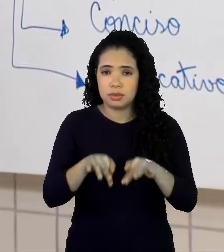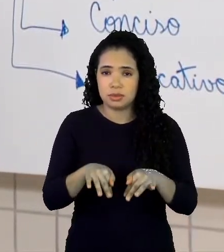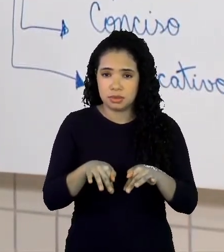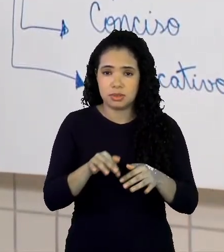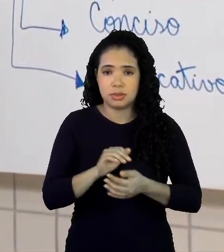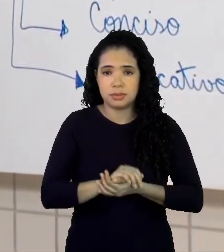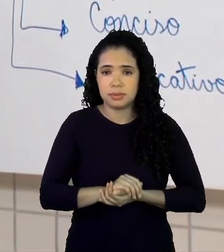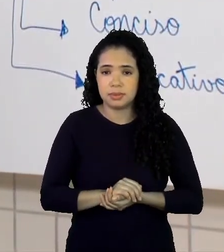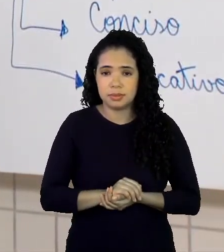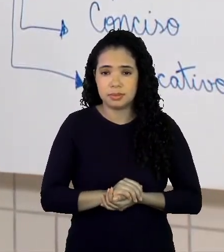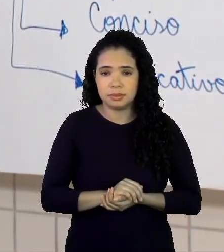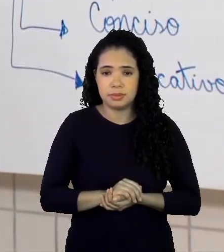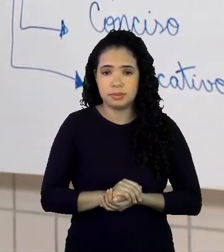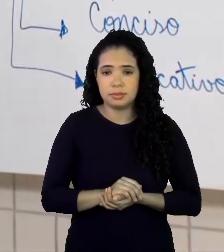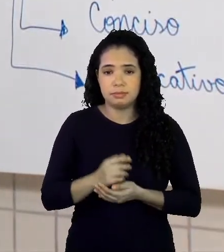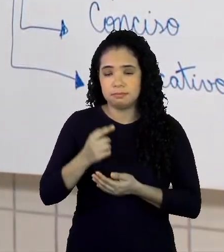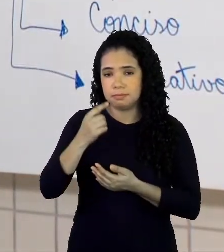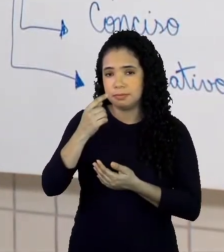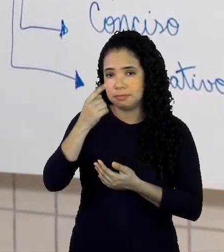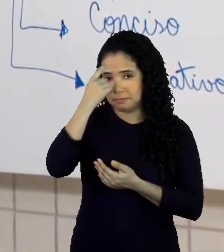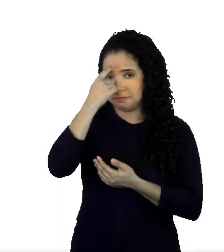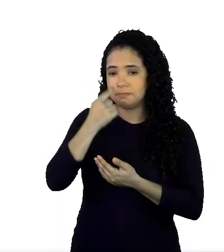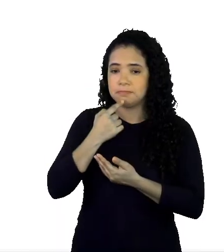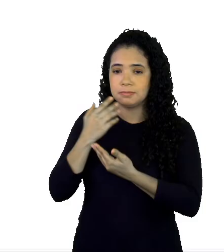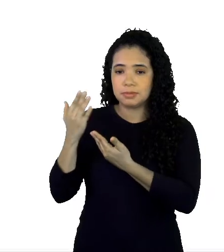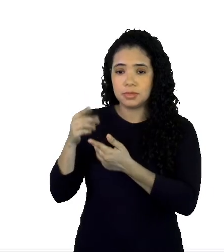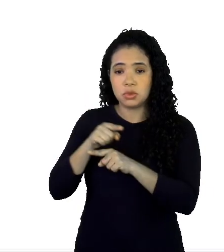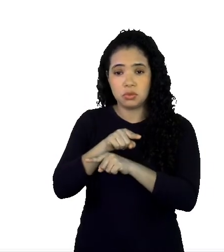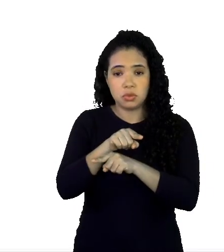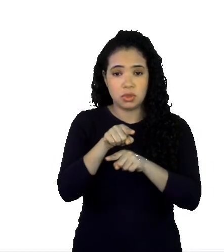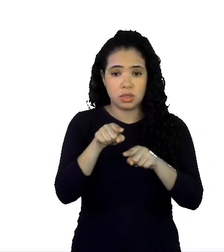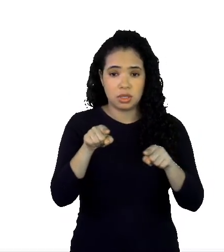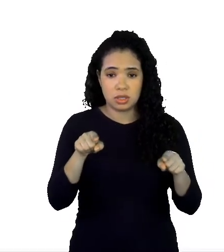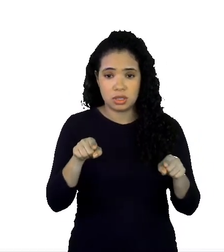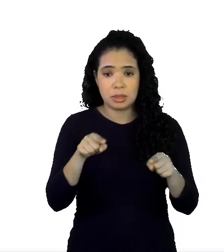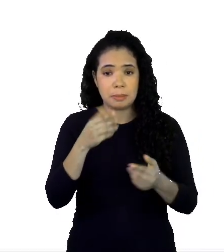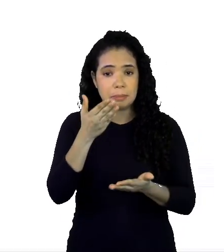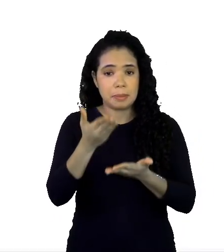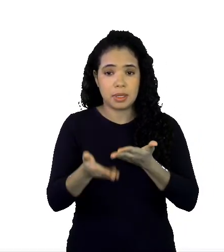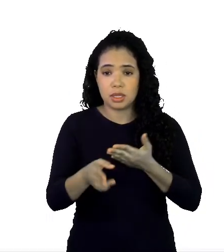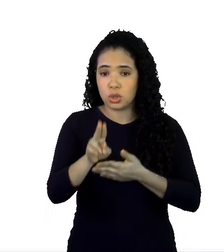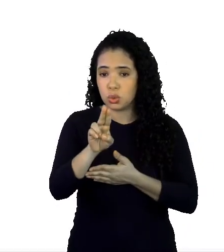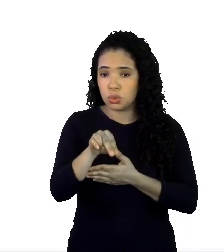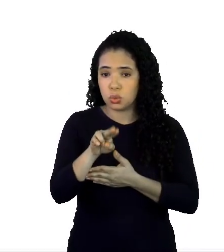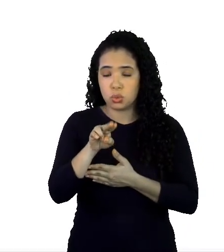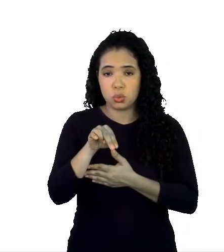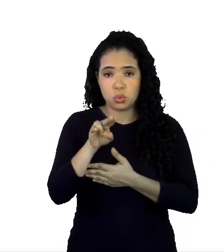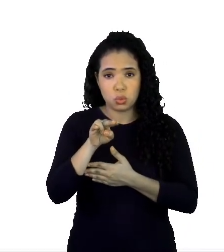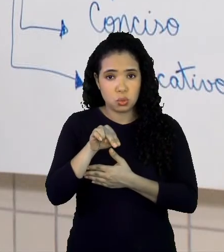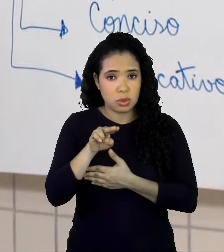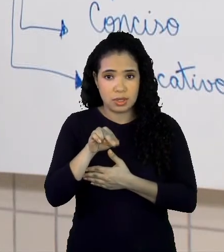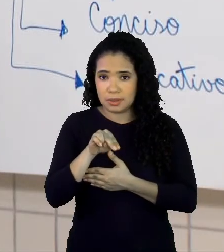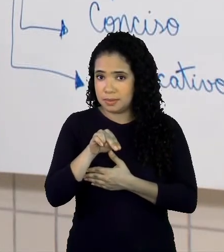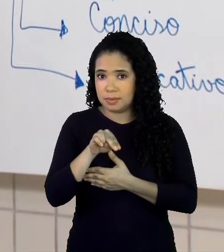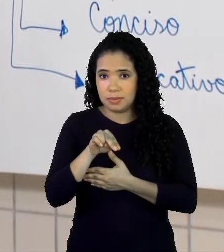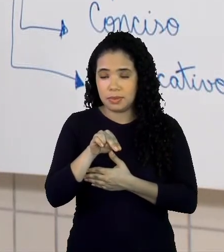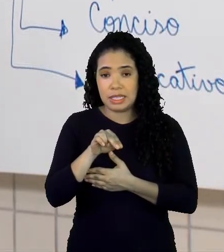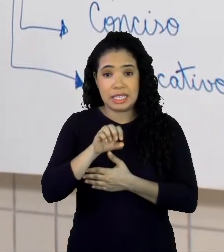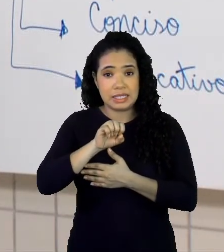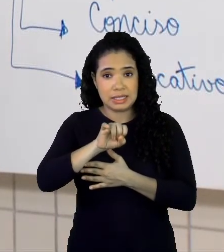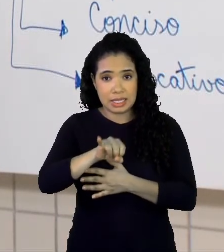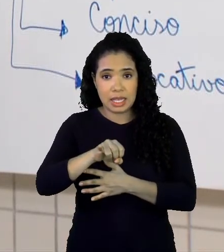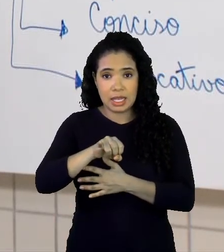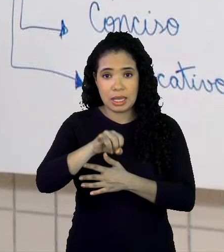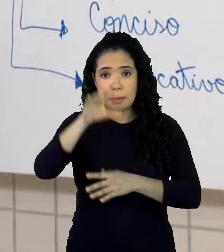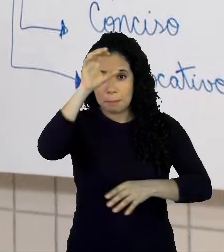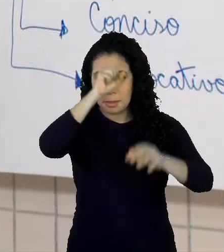essa mensagem final que diz o seguinte: você nunca sai perdendo quando ganha conhecimento. Então, façam as